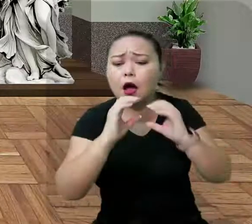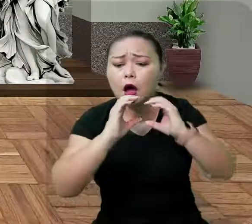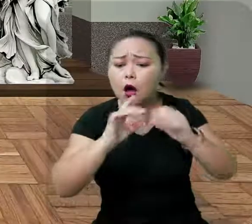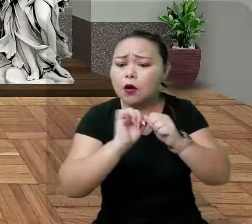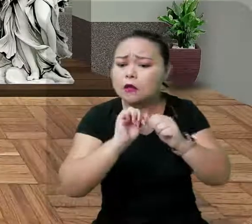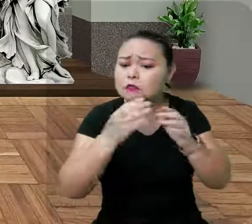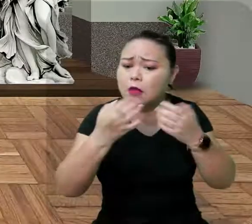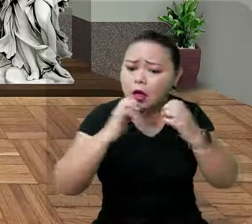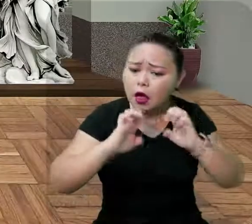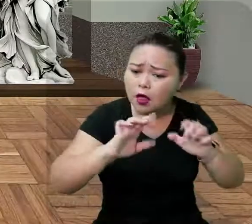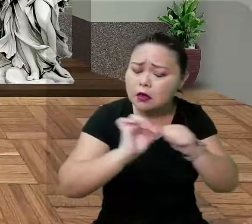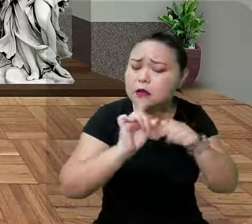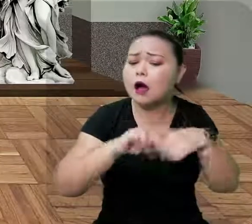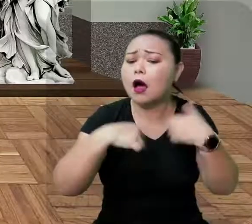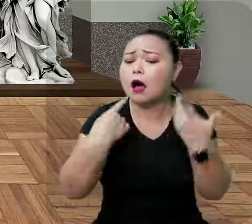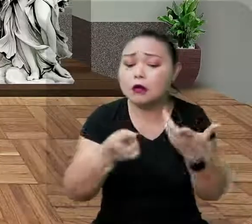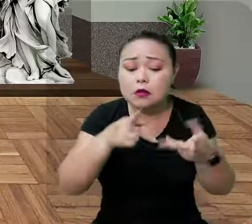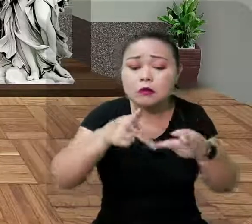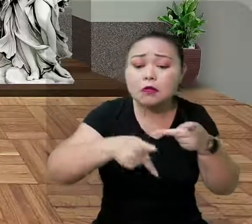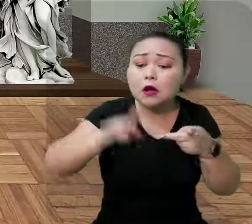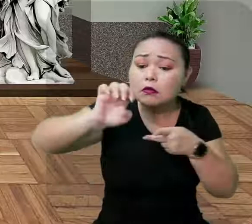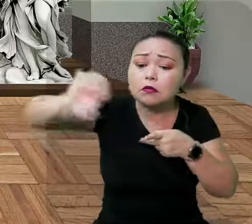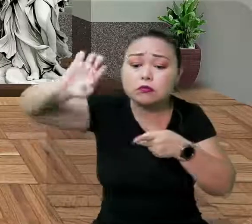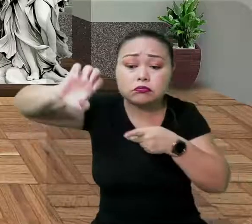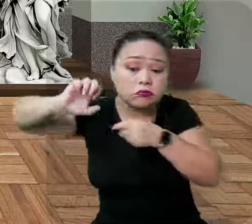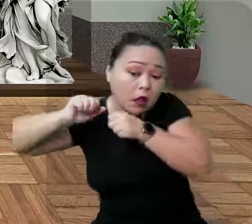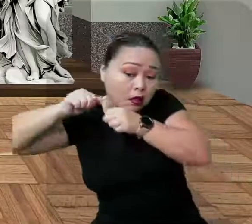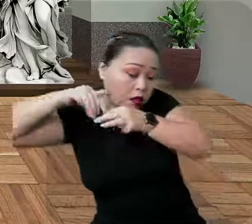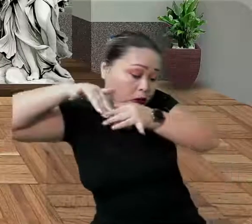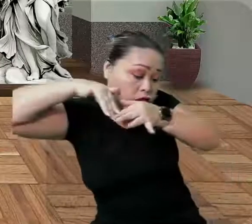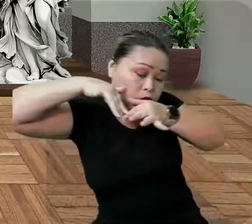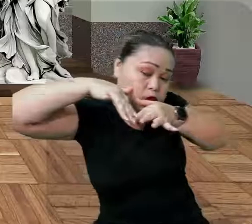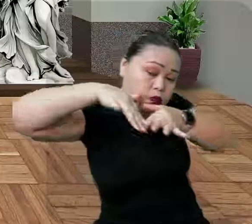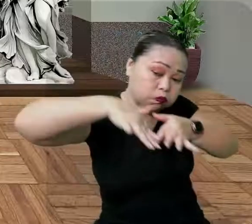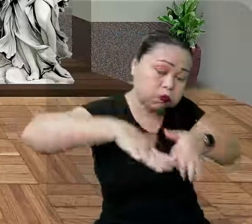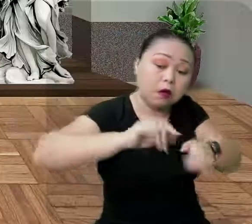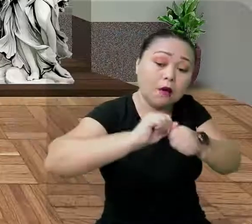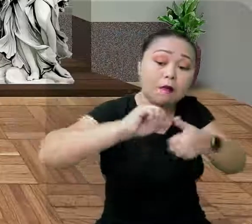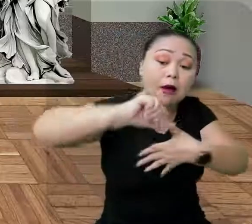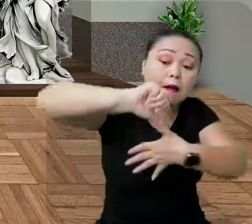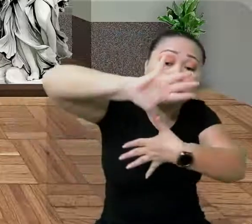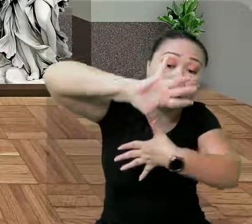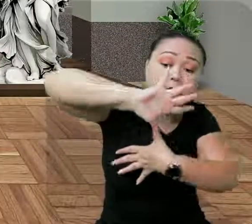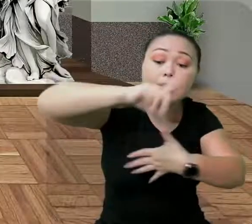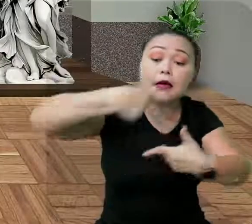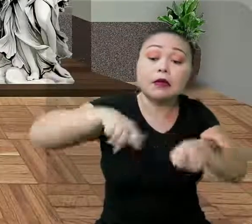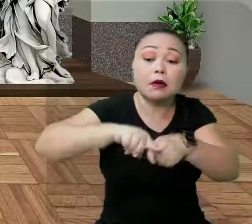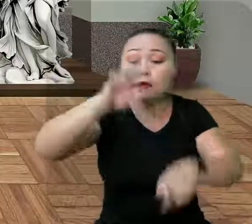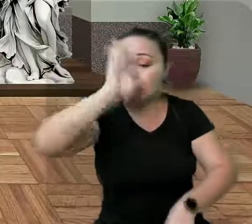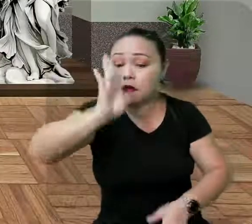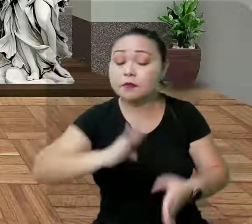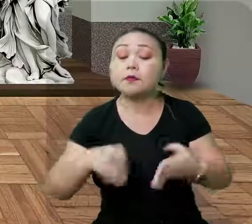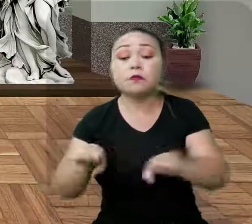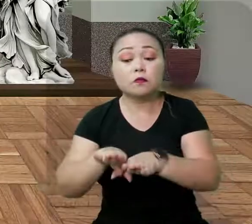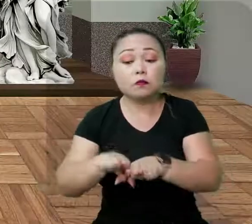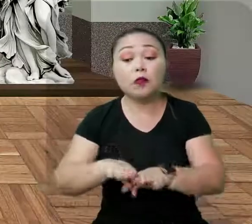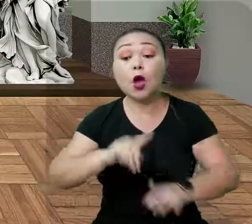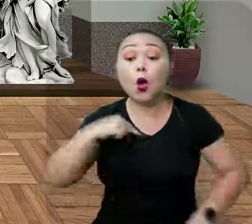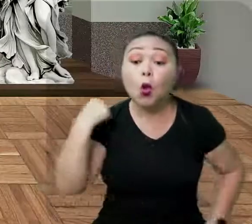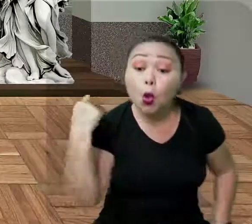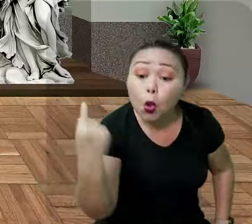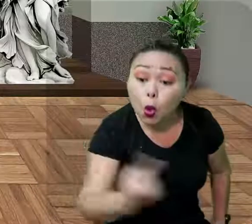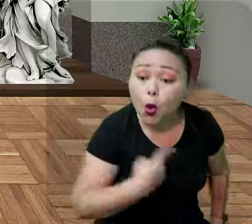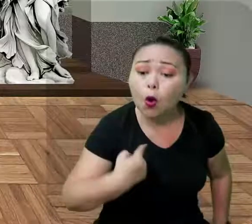um rebanho católico da Europa se estende para a América e para o Brasil também vejo que nós